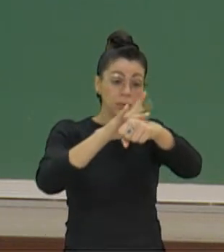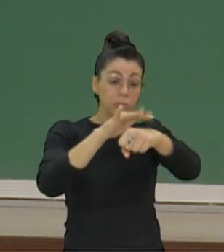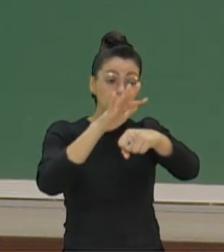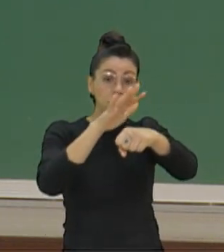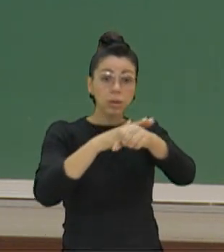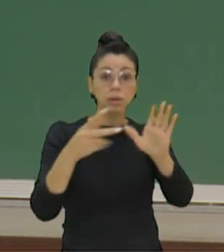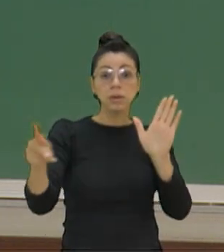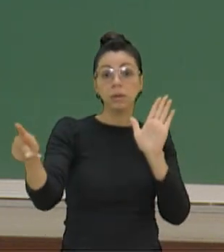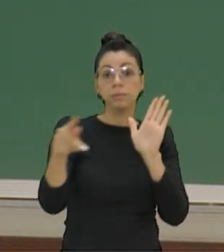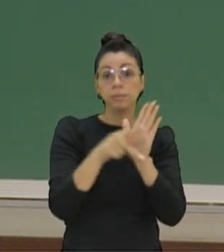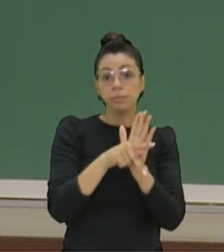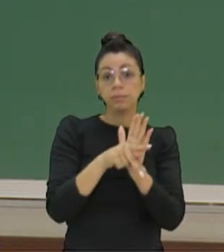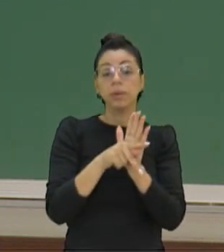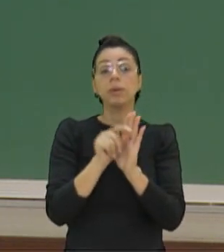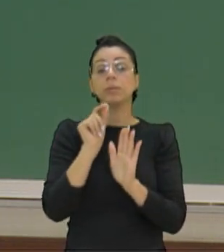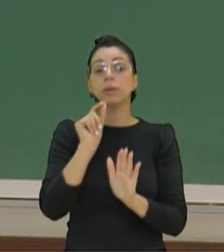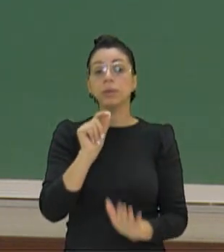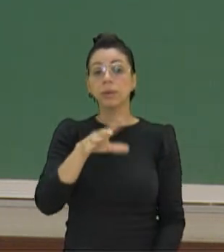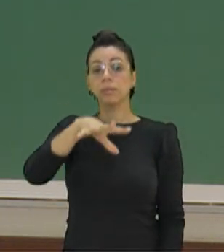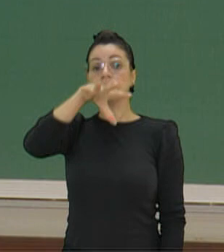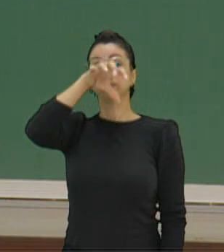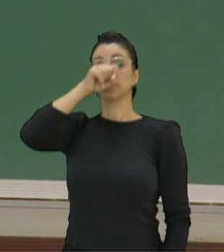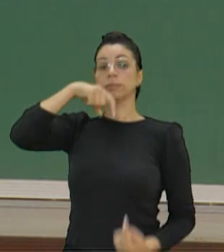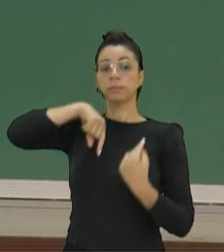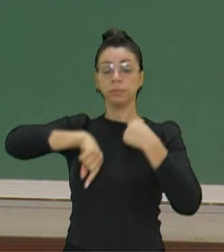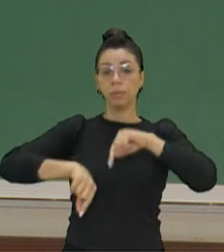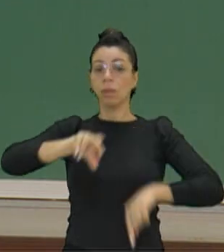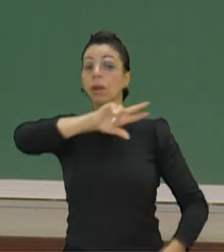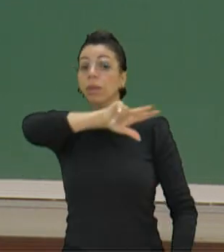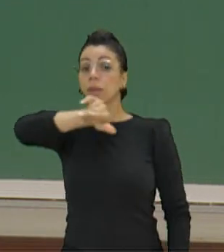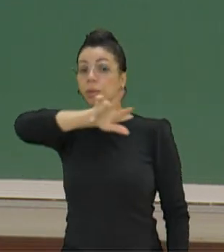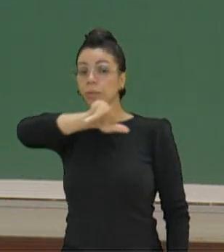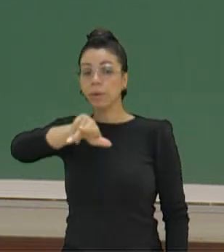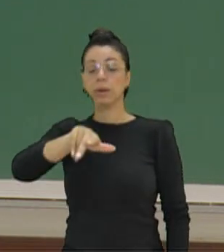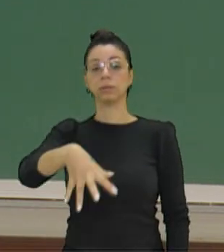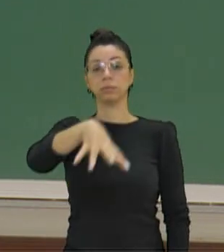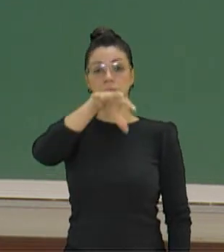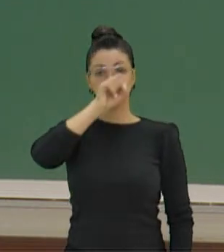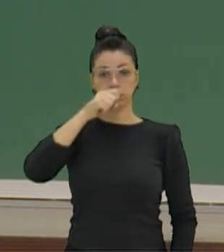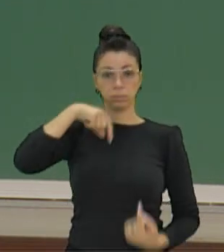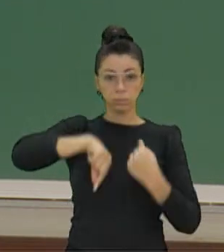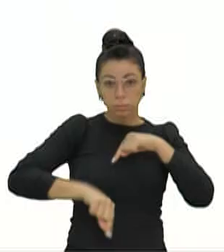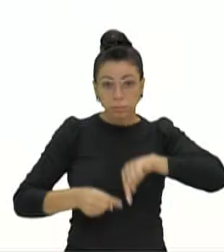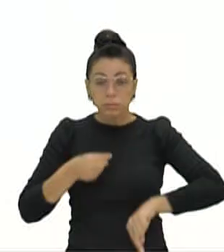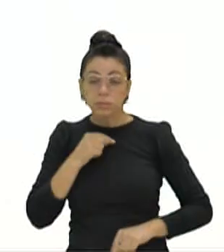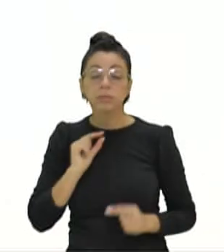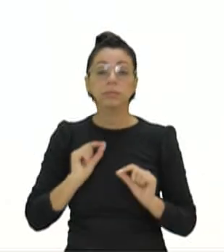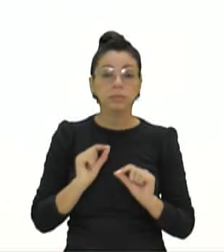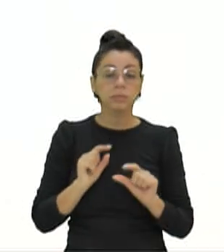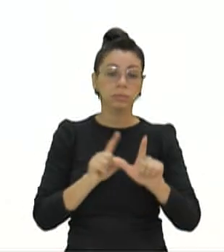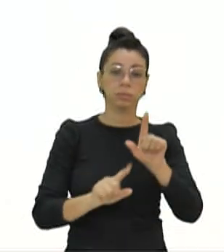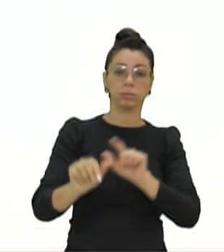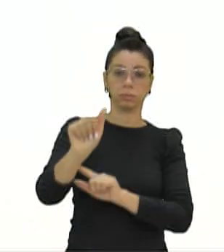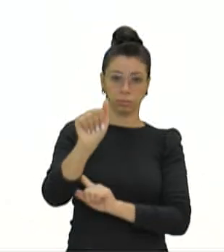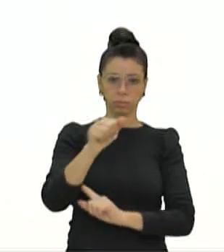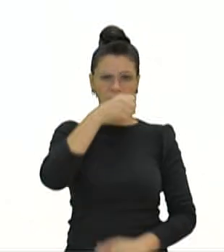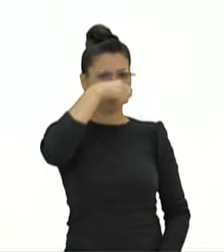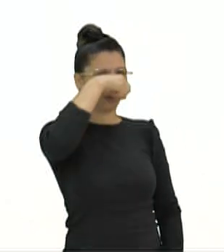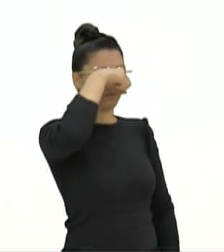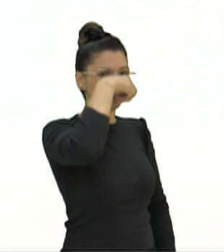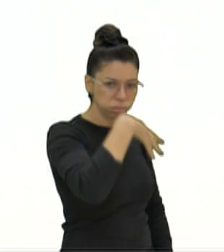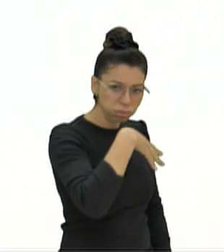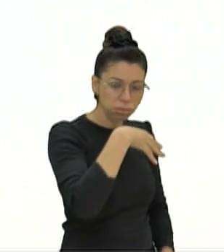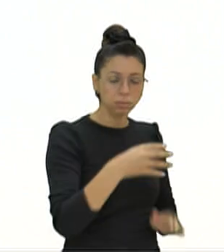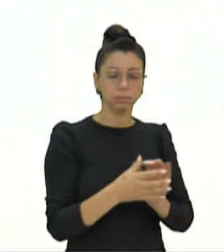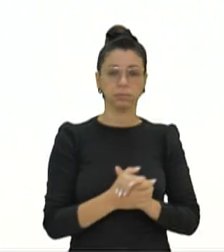todas, exceto uma. Qual delas não é respiratória? Vamos ver se você sabe identificar. A letra A, a gripe.